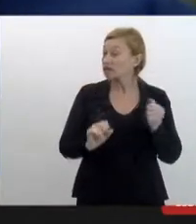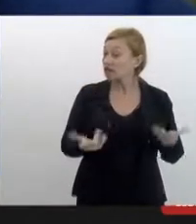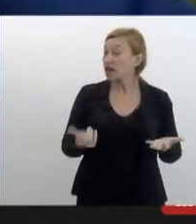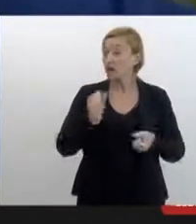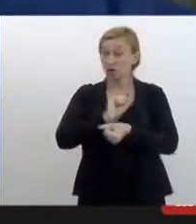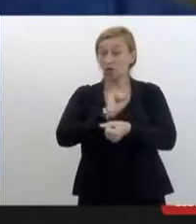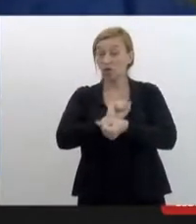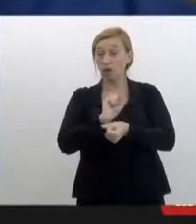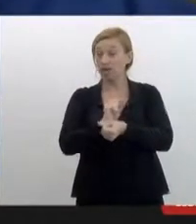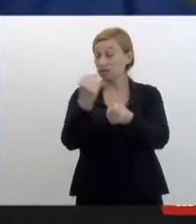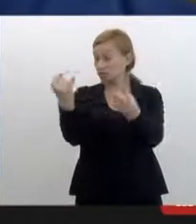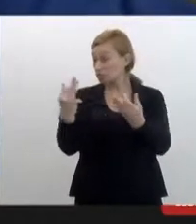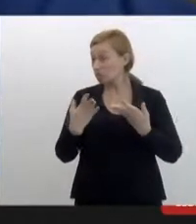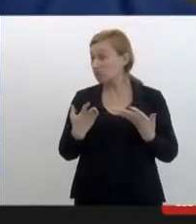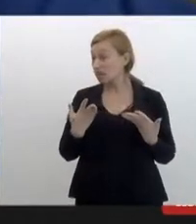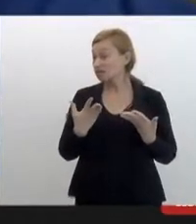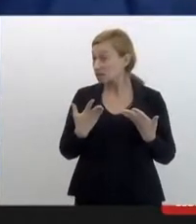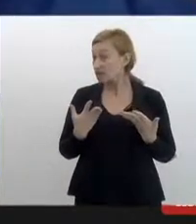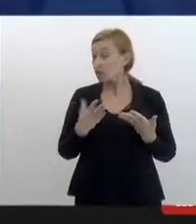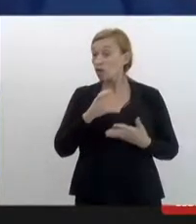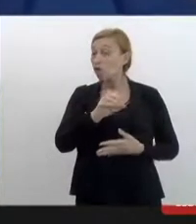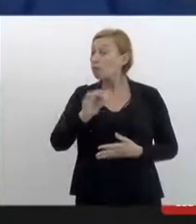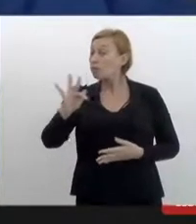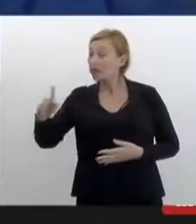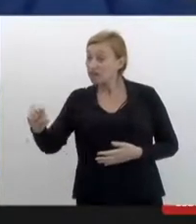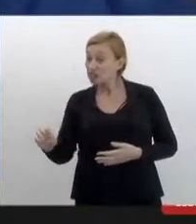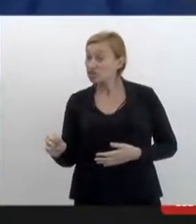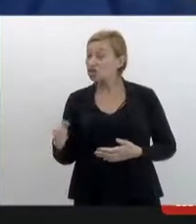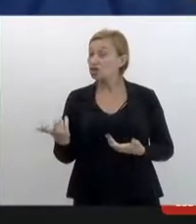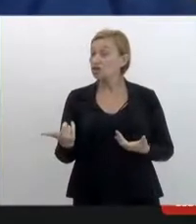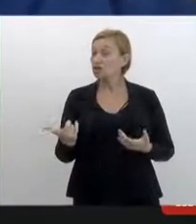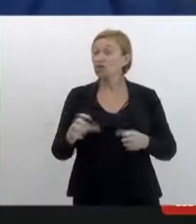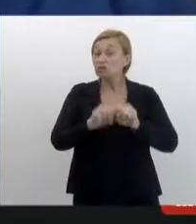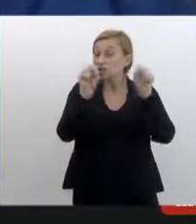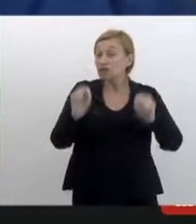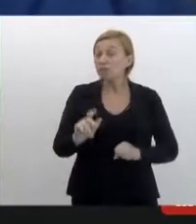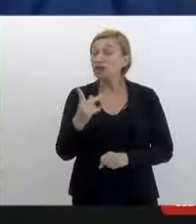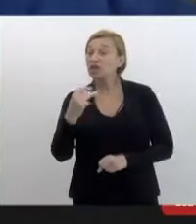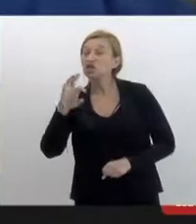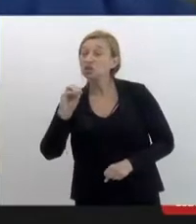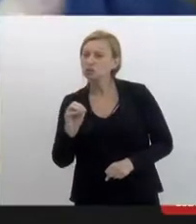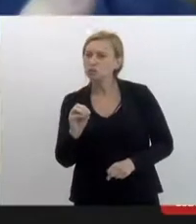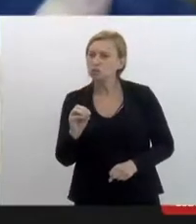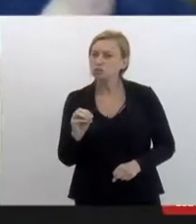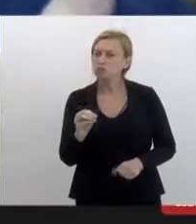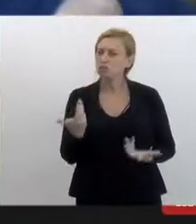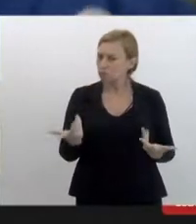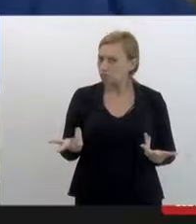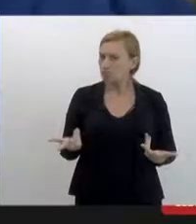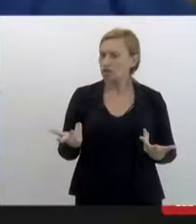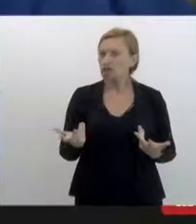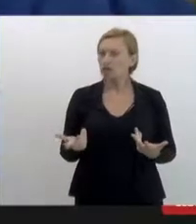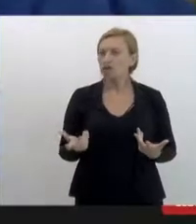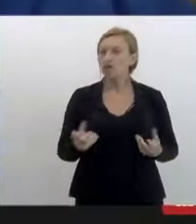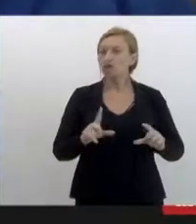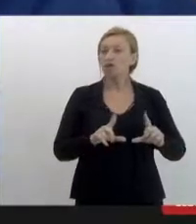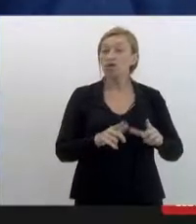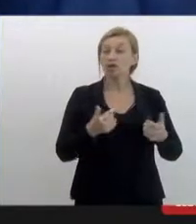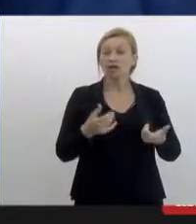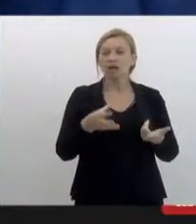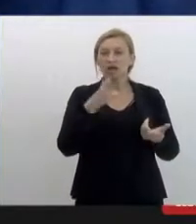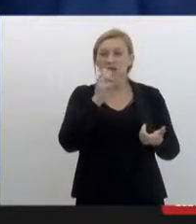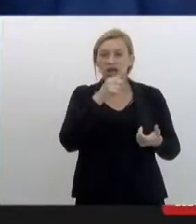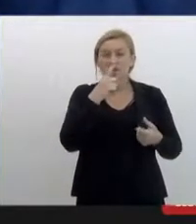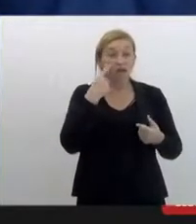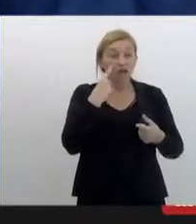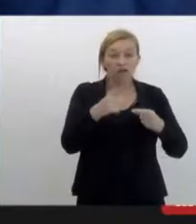esperando meus esclarecimentos do Comperge e do sistema hídrico. Sábado, o Imunana estava na televisão